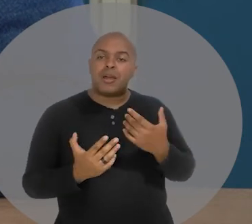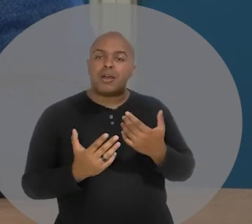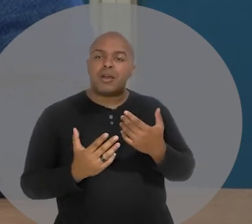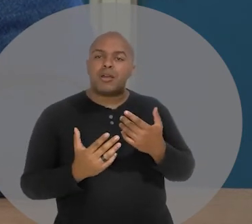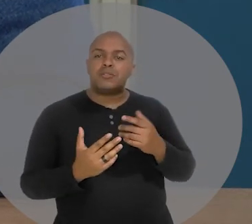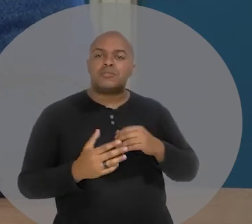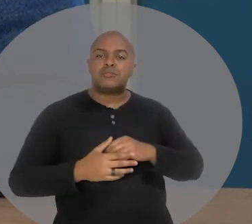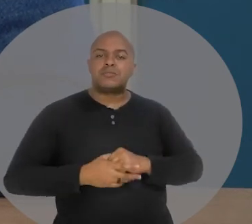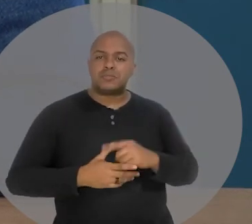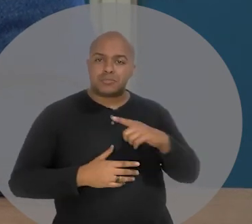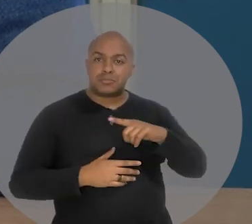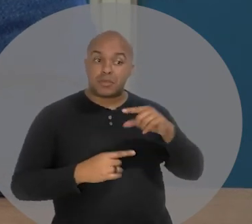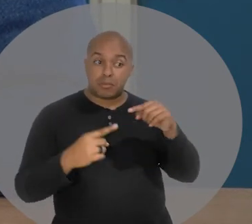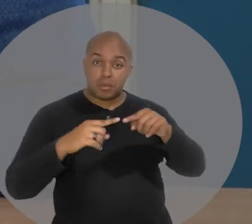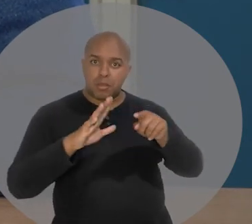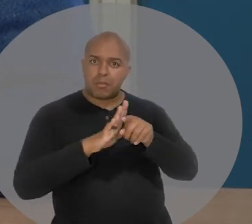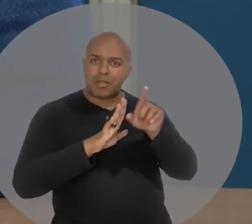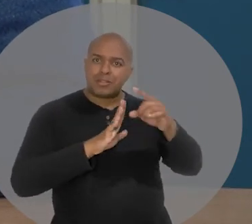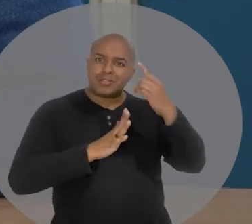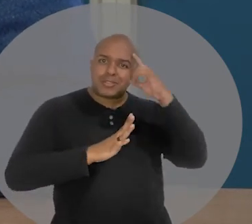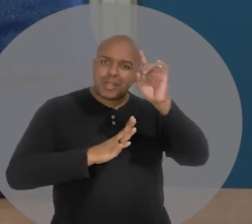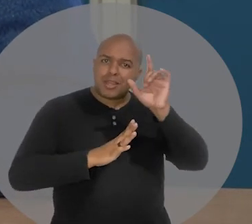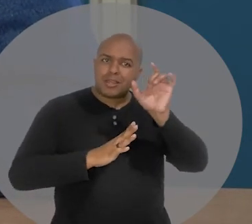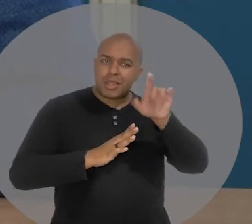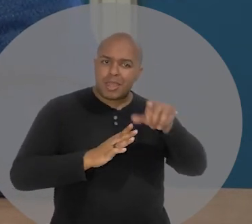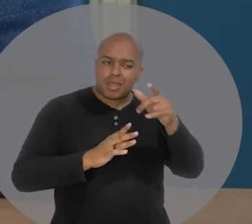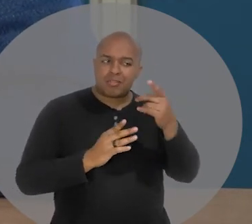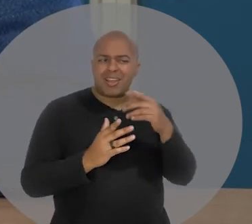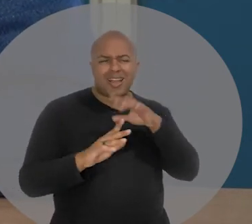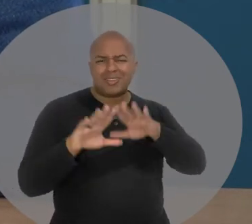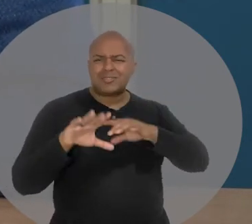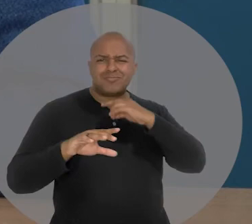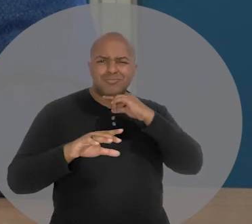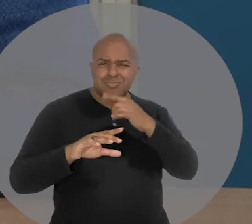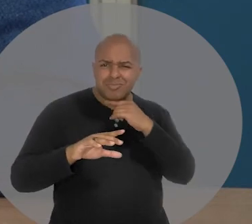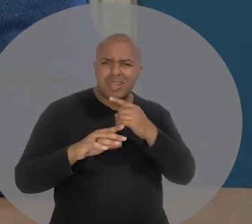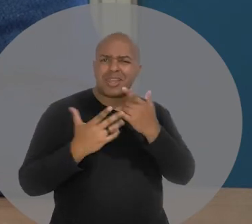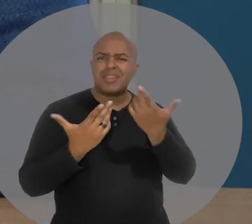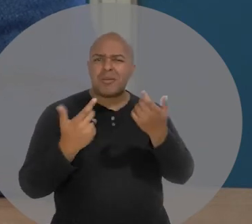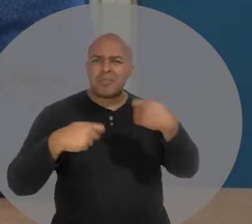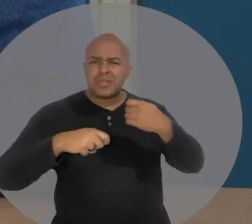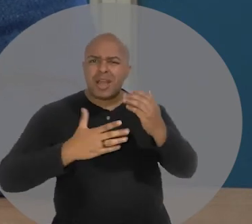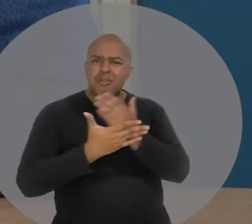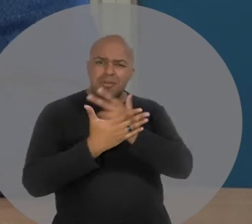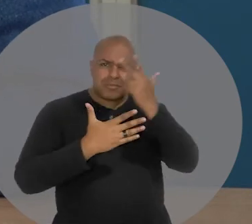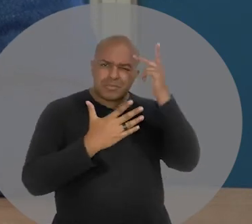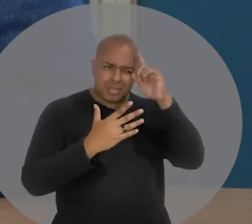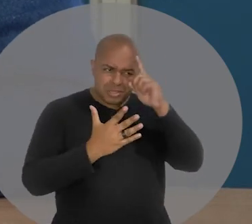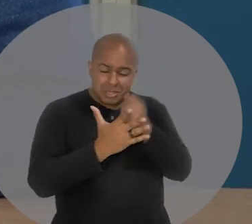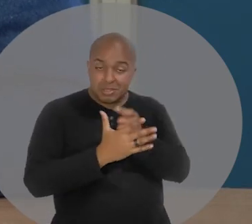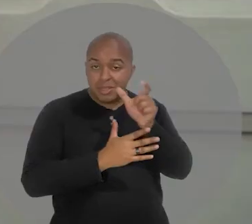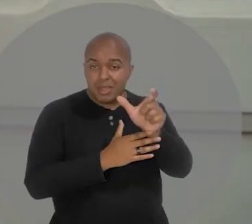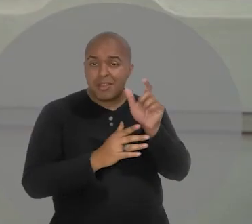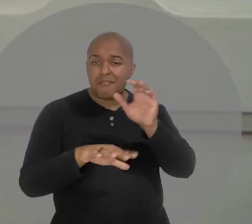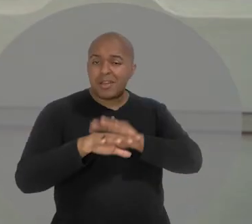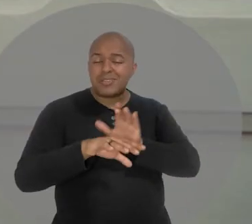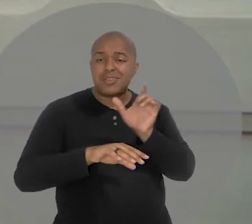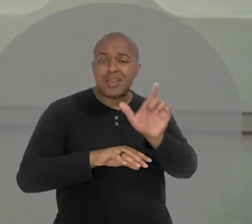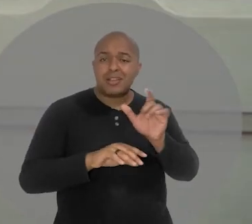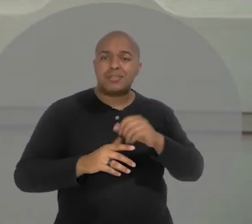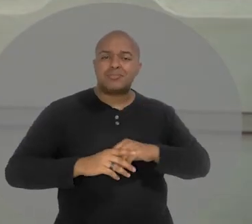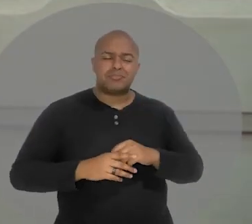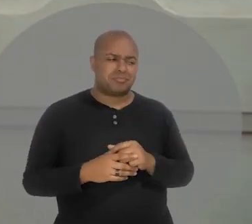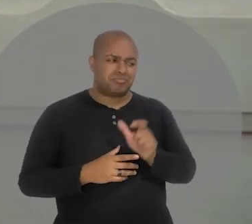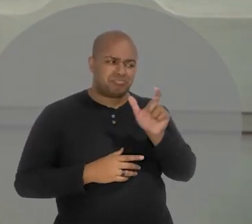Que tem a ver com essa ideia de que são incapazes, então precisam que alguém decida por elas, faça por elas, né?